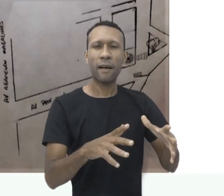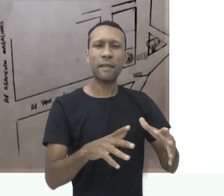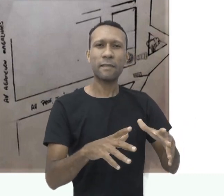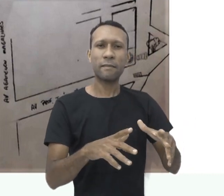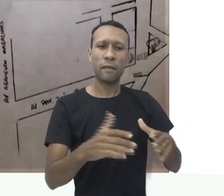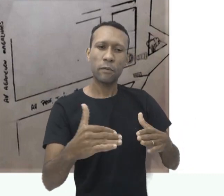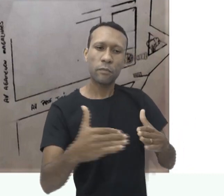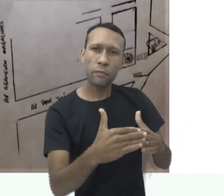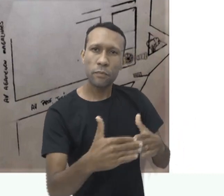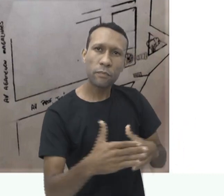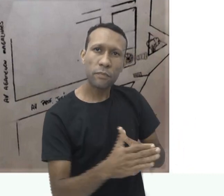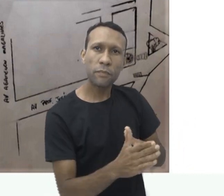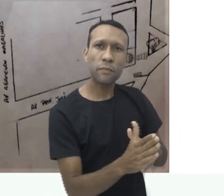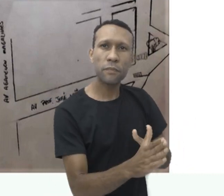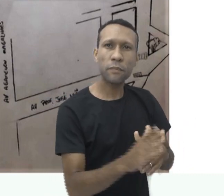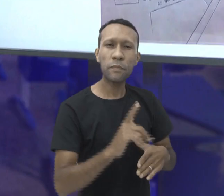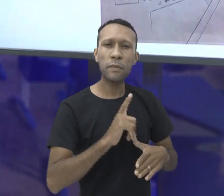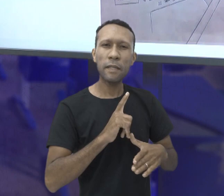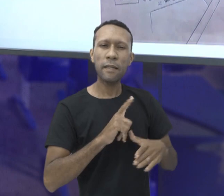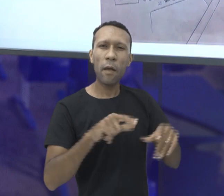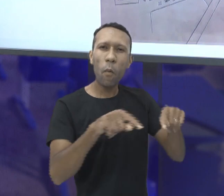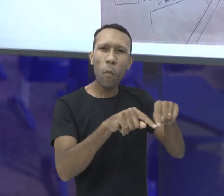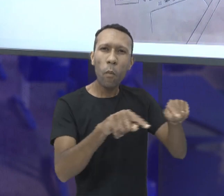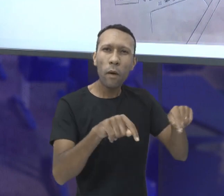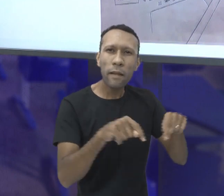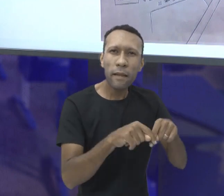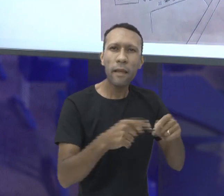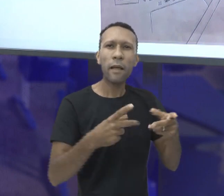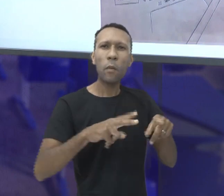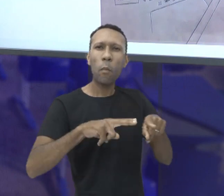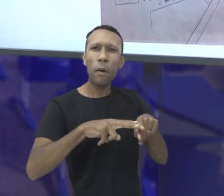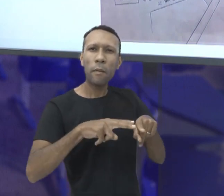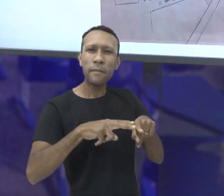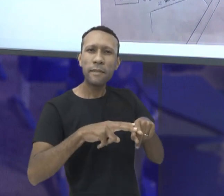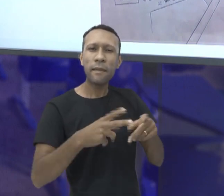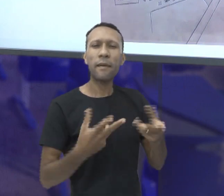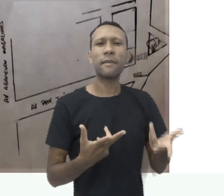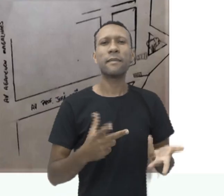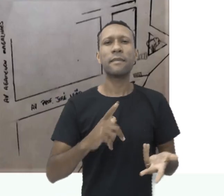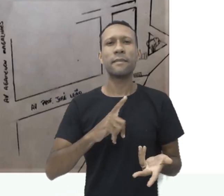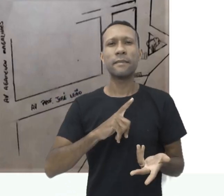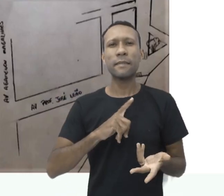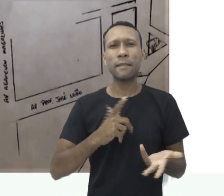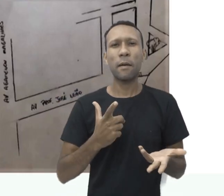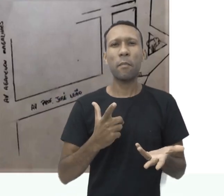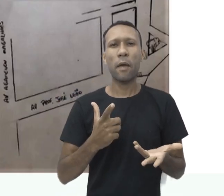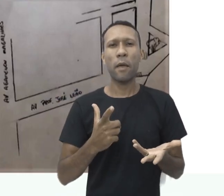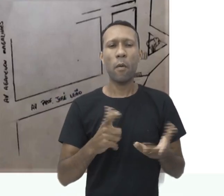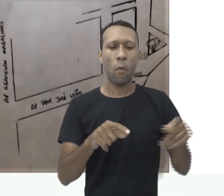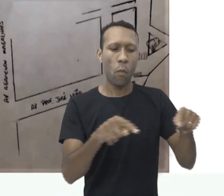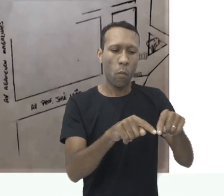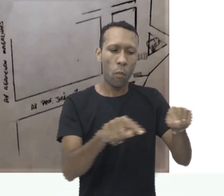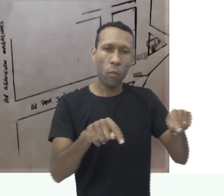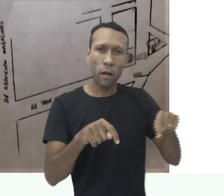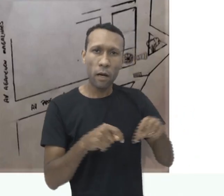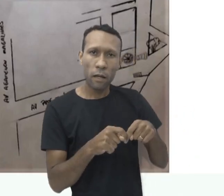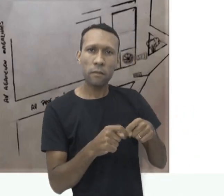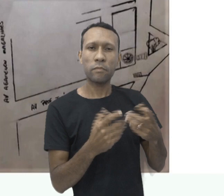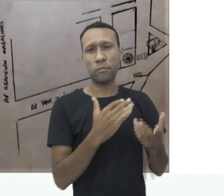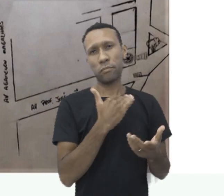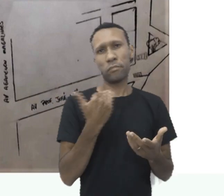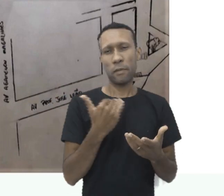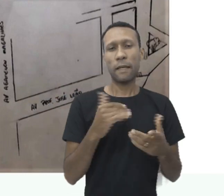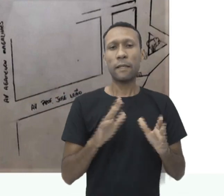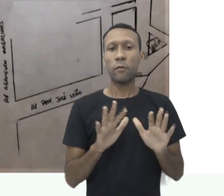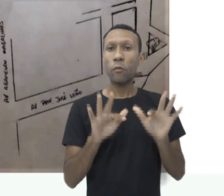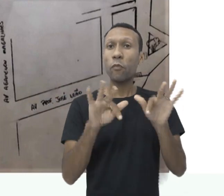pizzaria, onde você vai passar próximo a essa pizzaria. O antepenúltimo ponto, a funerária. E por último, a praça,